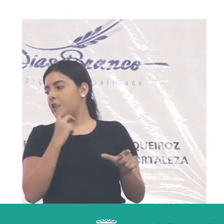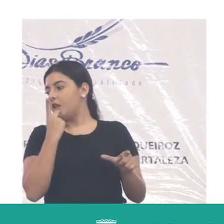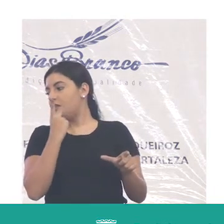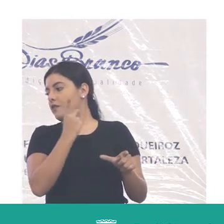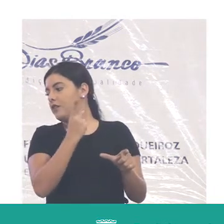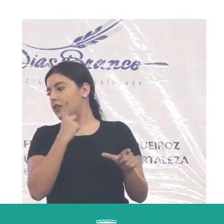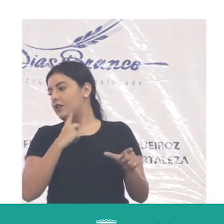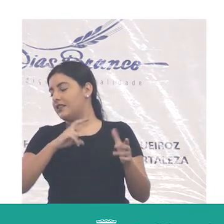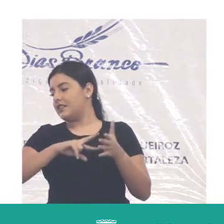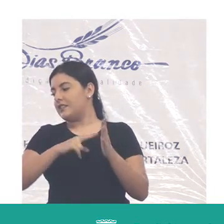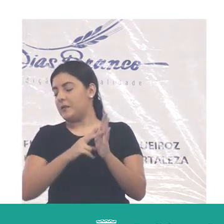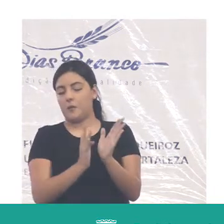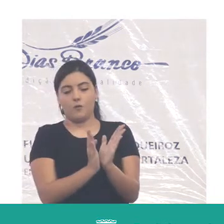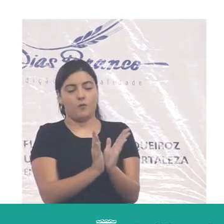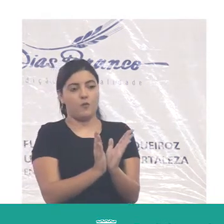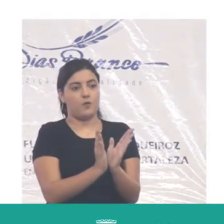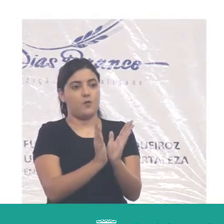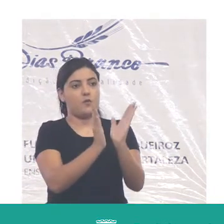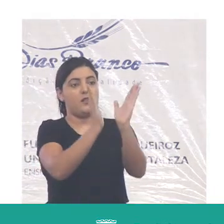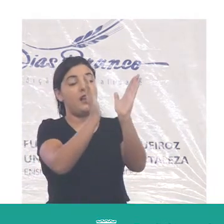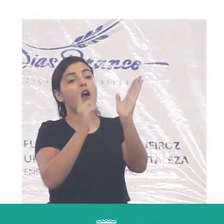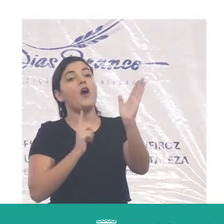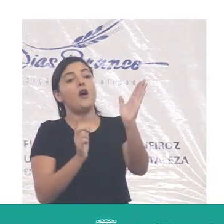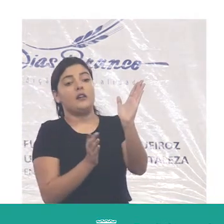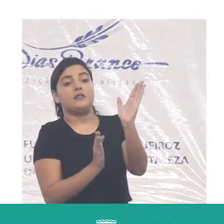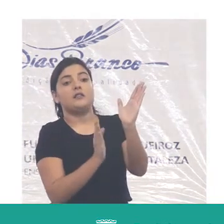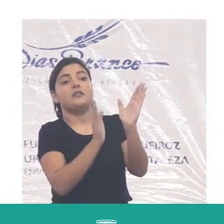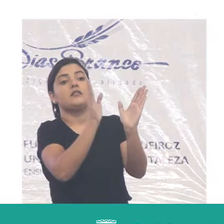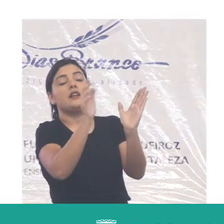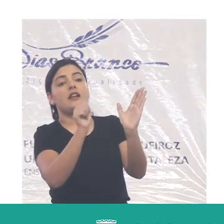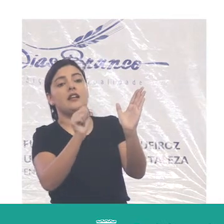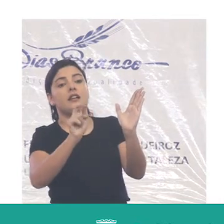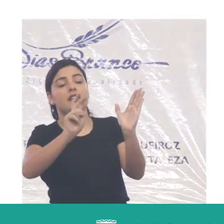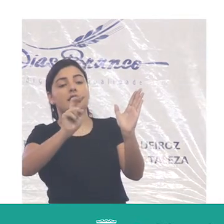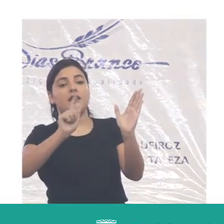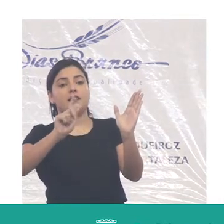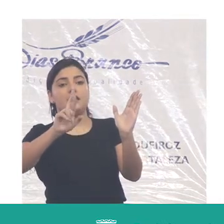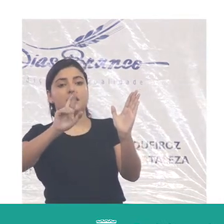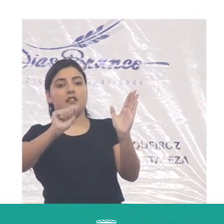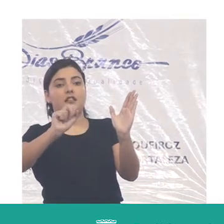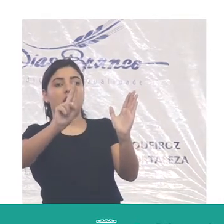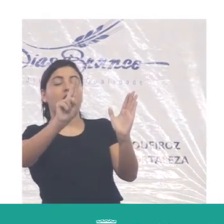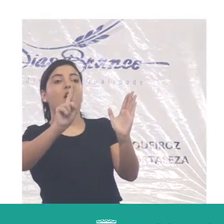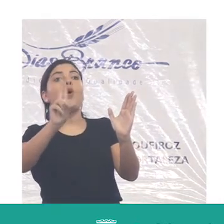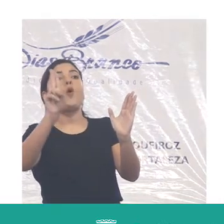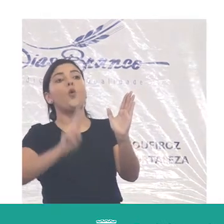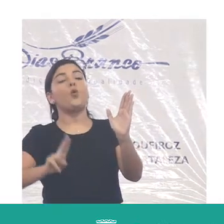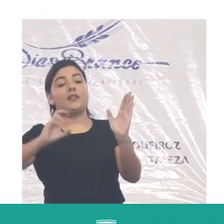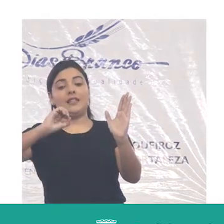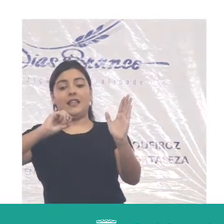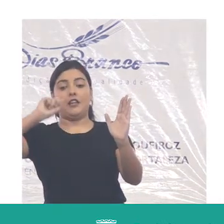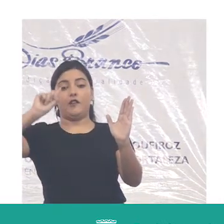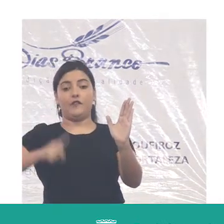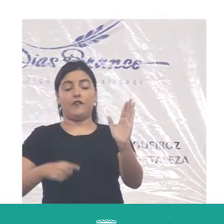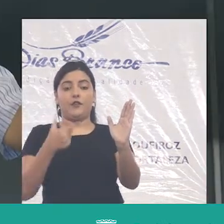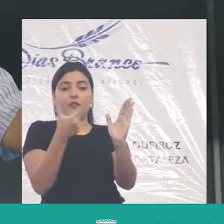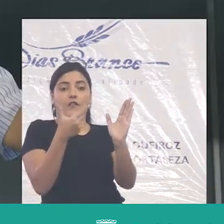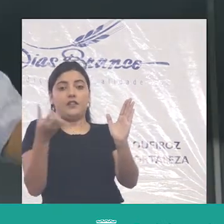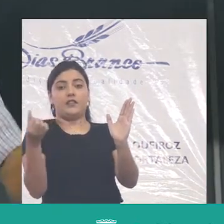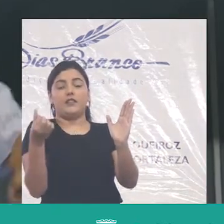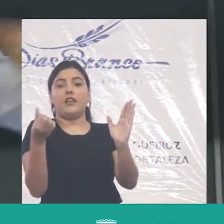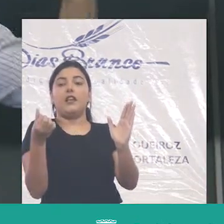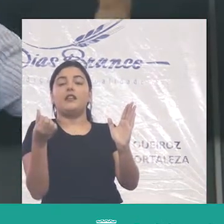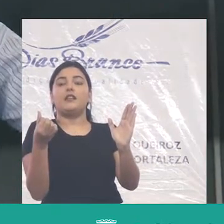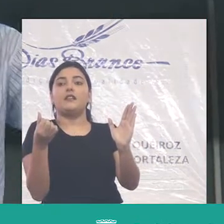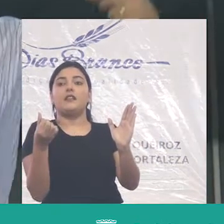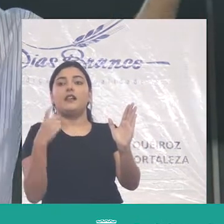inclinação era de quanto? 15 graus. E mandou você utilizar 0,26 como valor